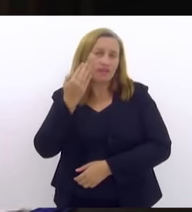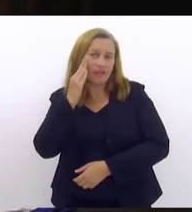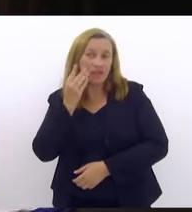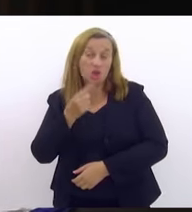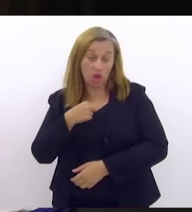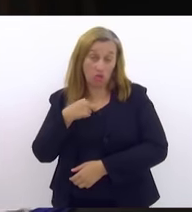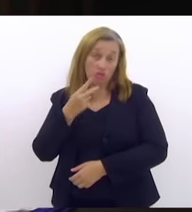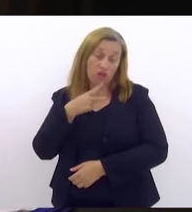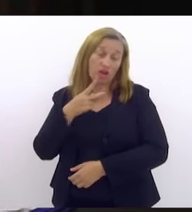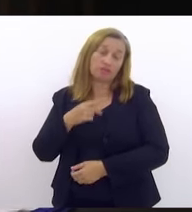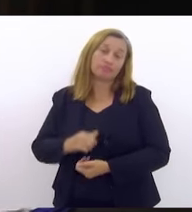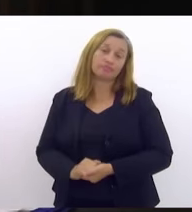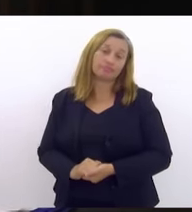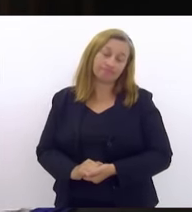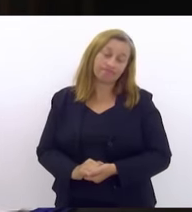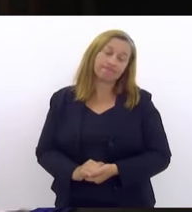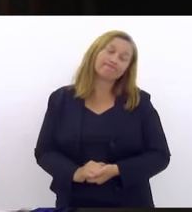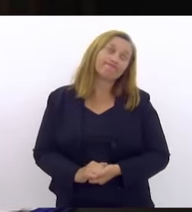estou falando.